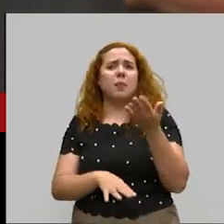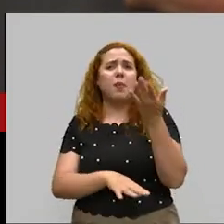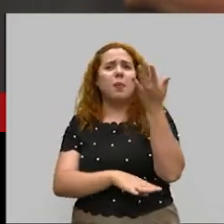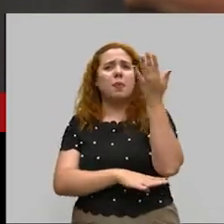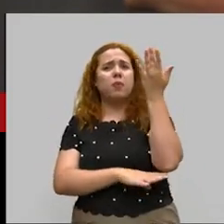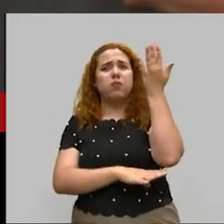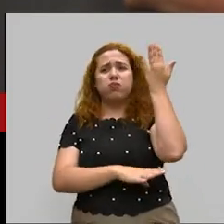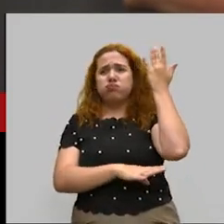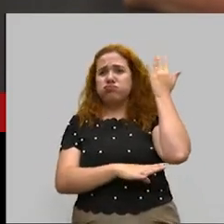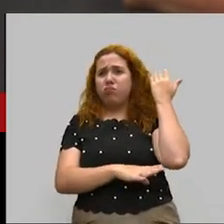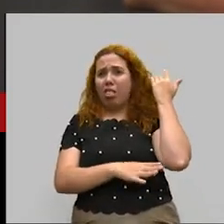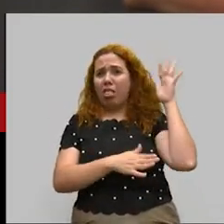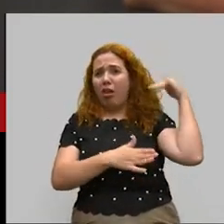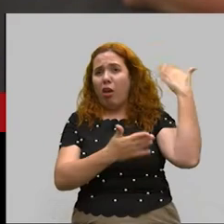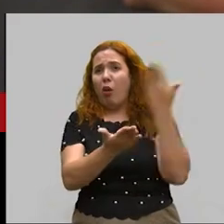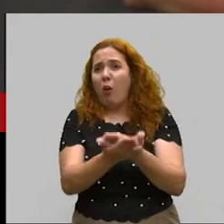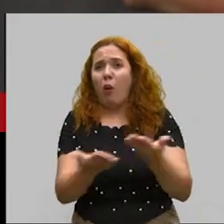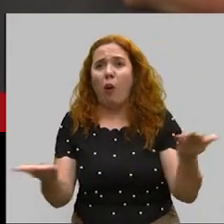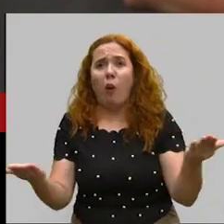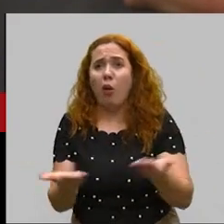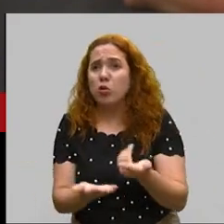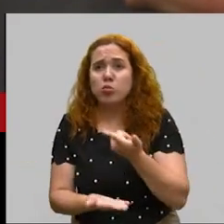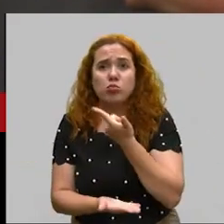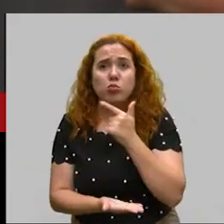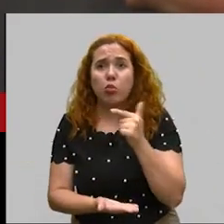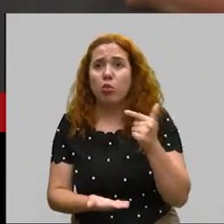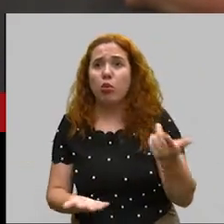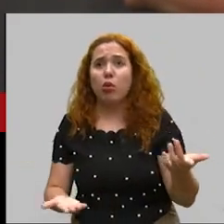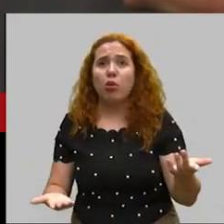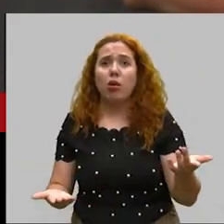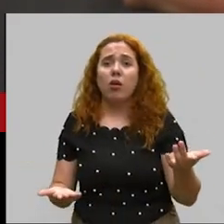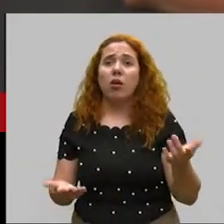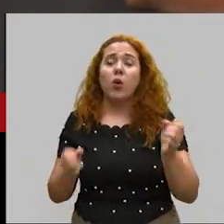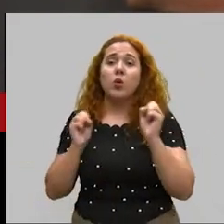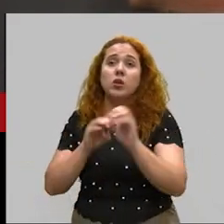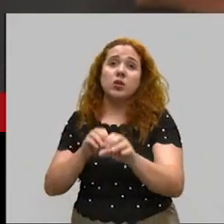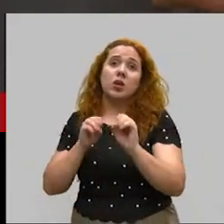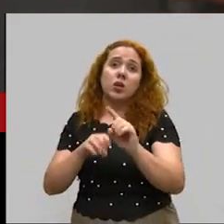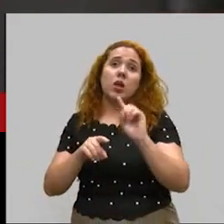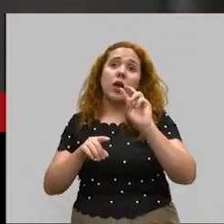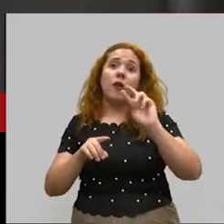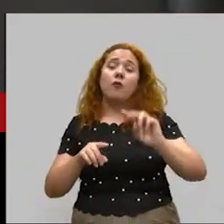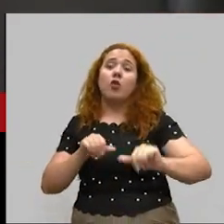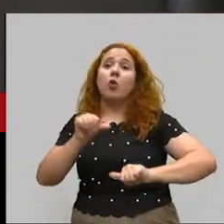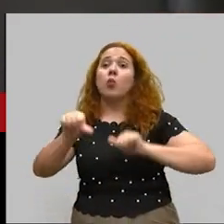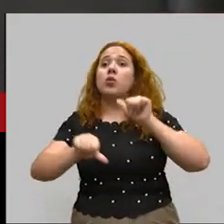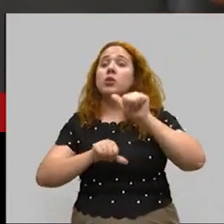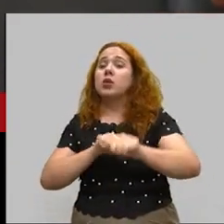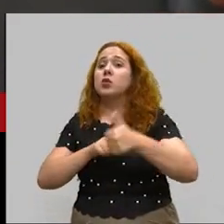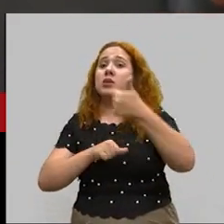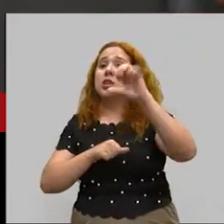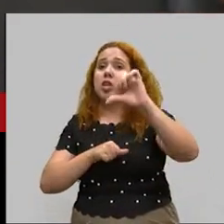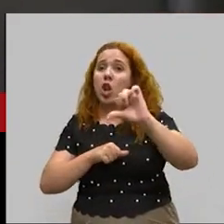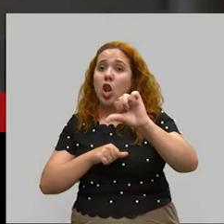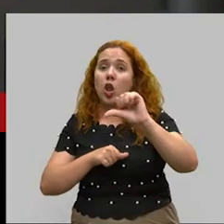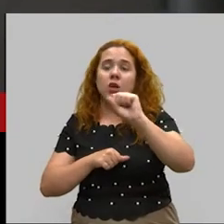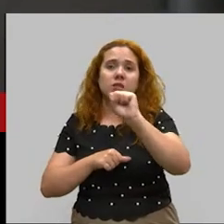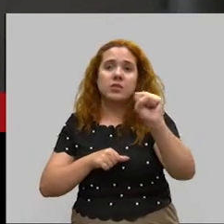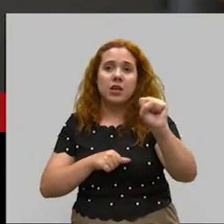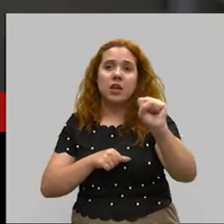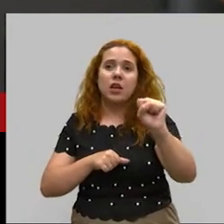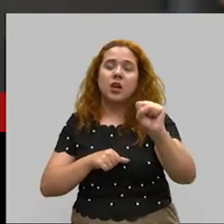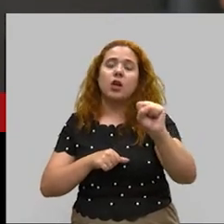sistema de educação no Brasil começou a ser constituído no final né na virada do século X Pro século XX com a